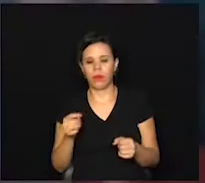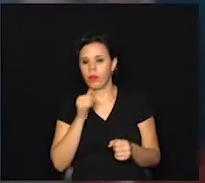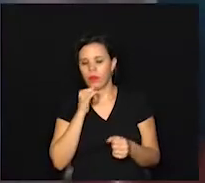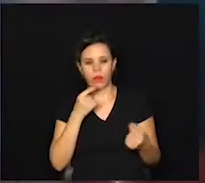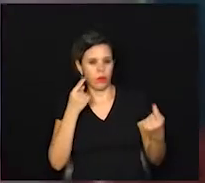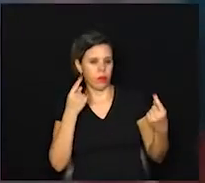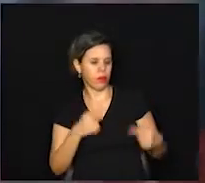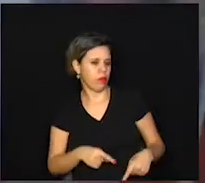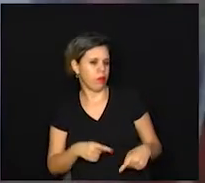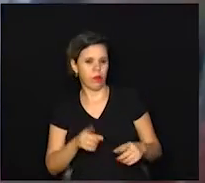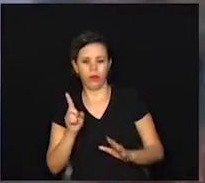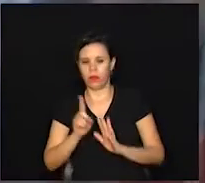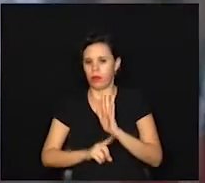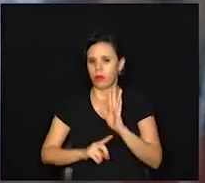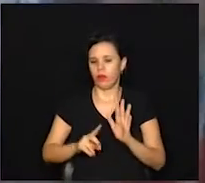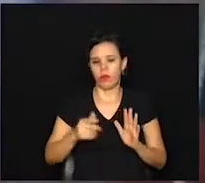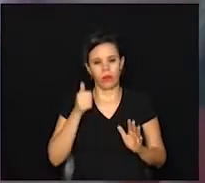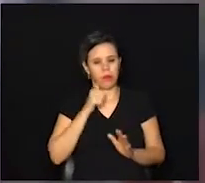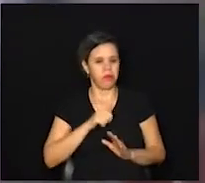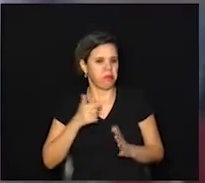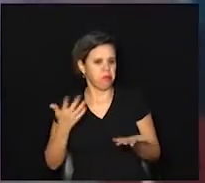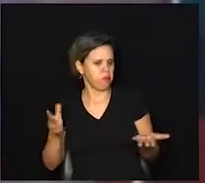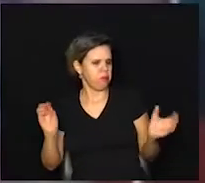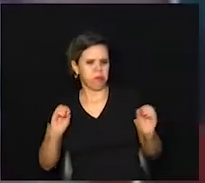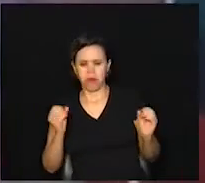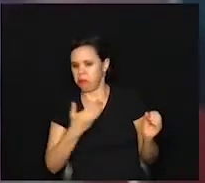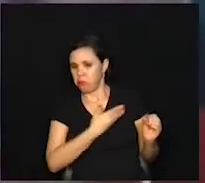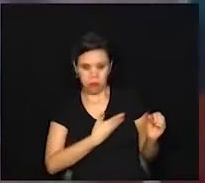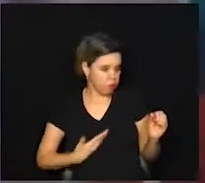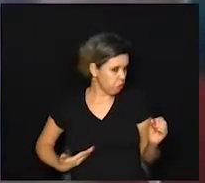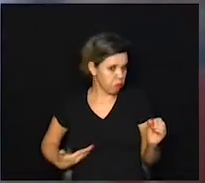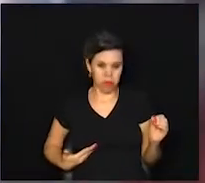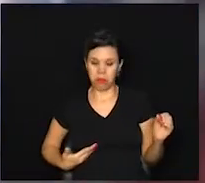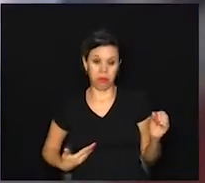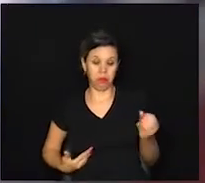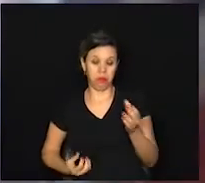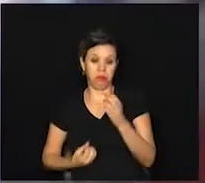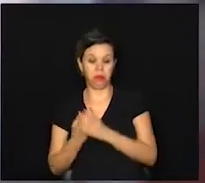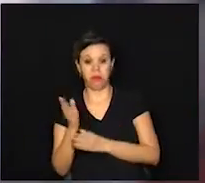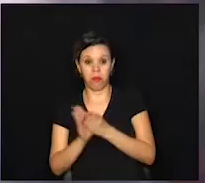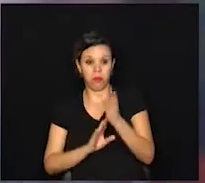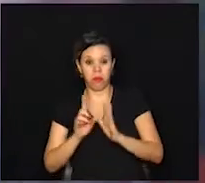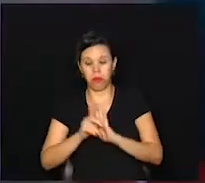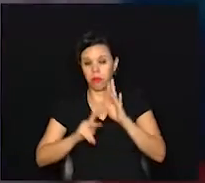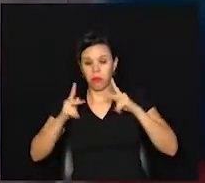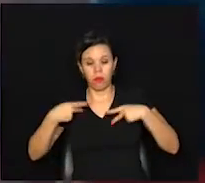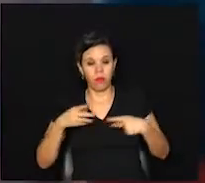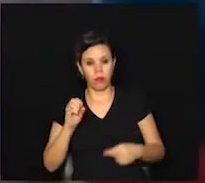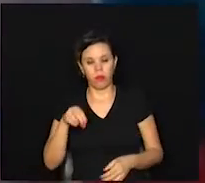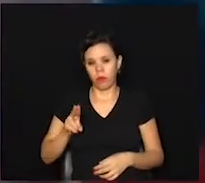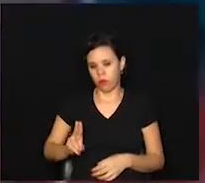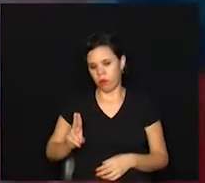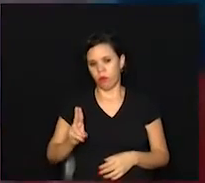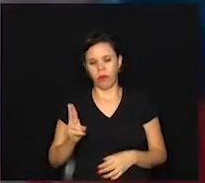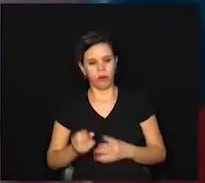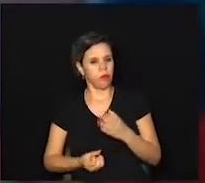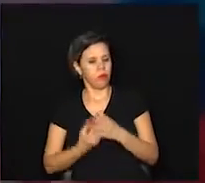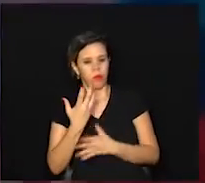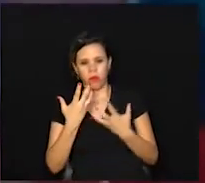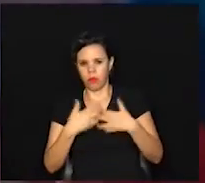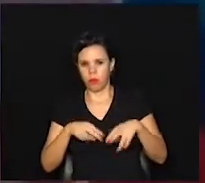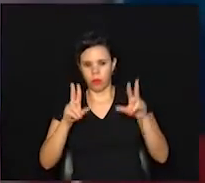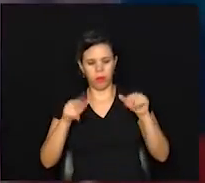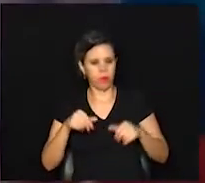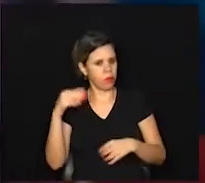a questões dos direitos das mulheres, que nenhum governo, desde que o Conselho de Direitos Humanos da ONU foi criado, nunca um